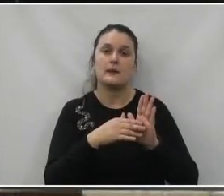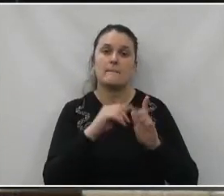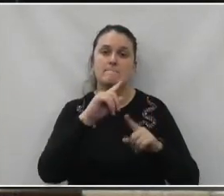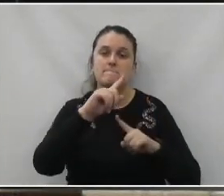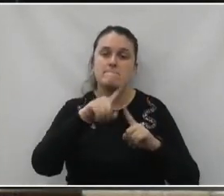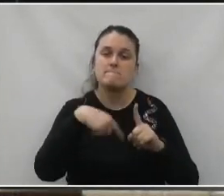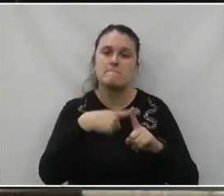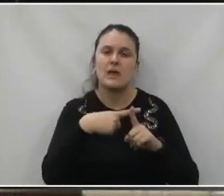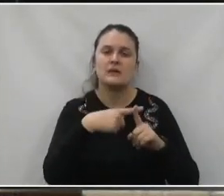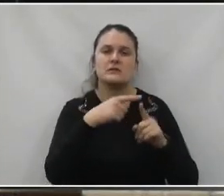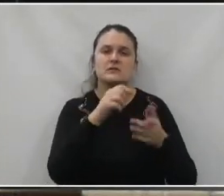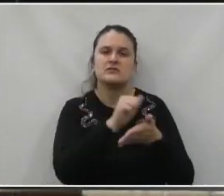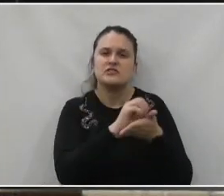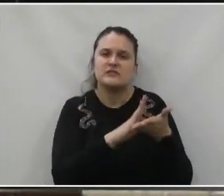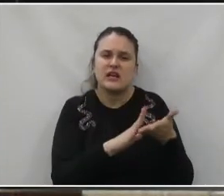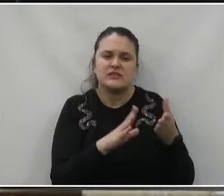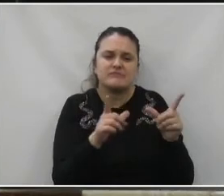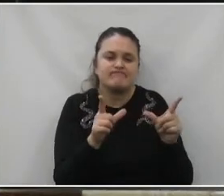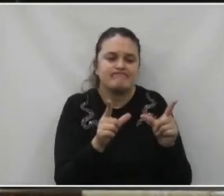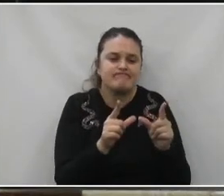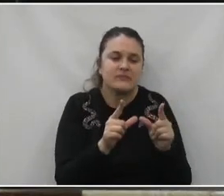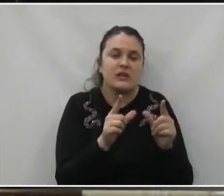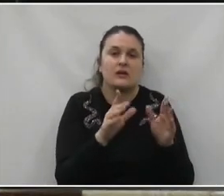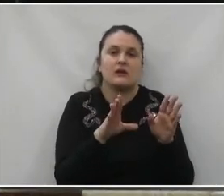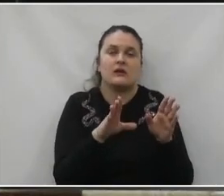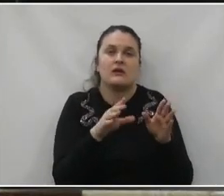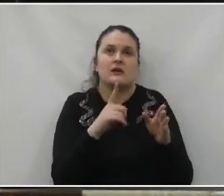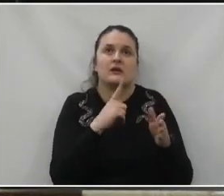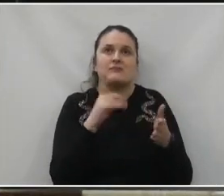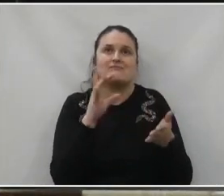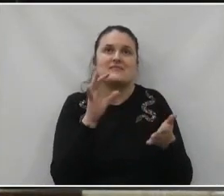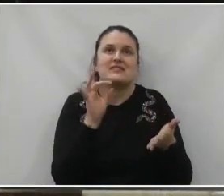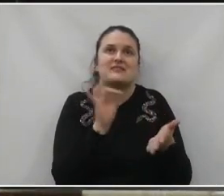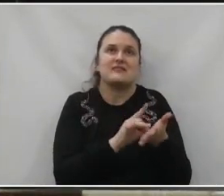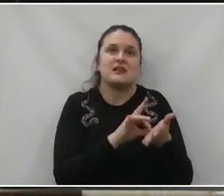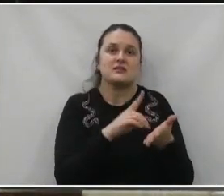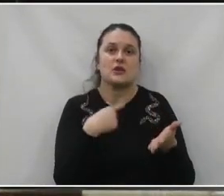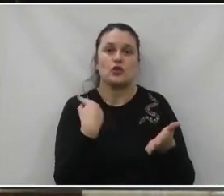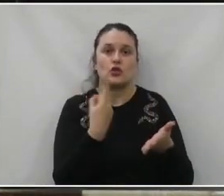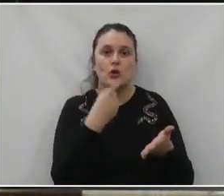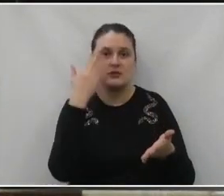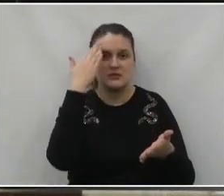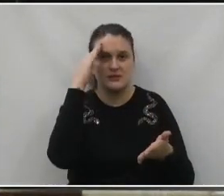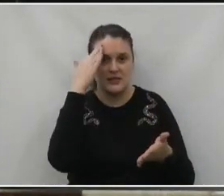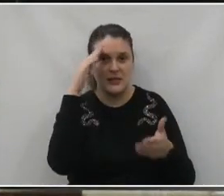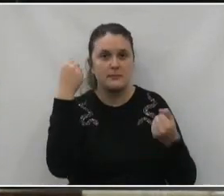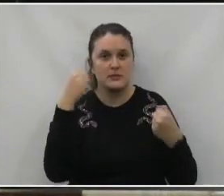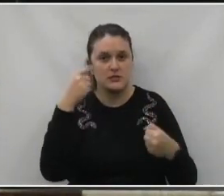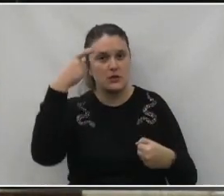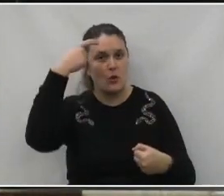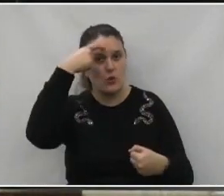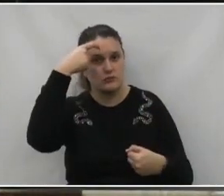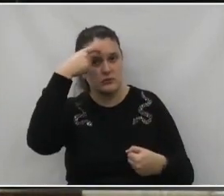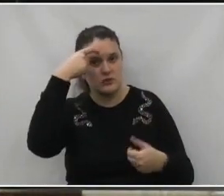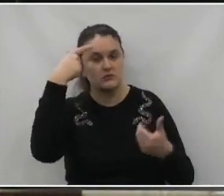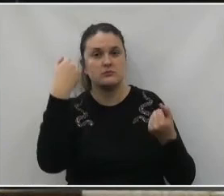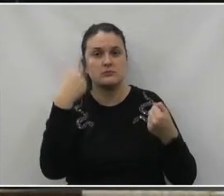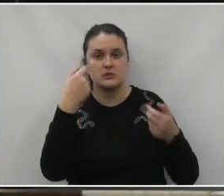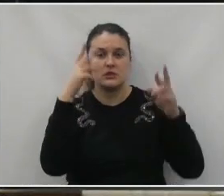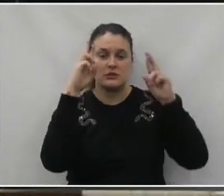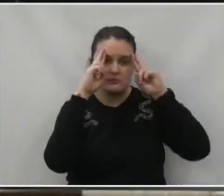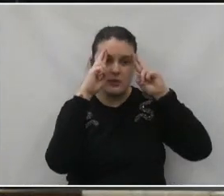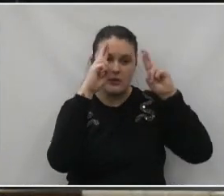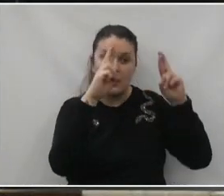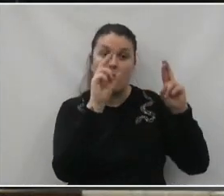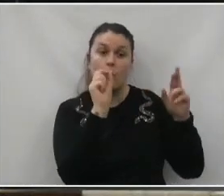ações restritivas. E, com certeza, a gente tem que entender e ter conscientização e respeitar o